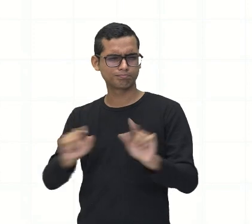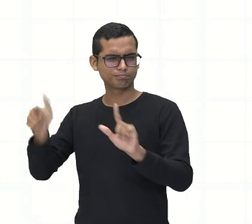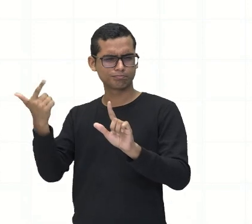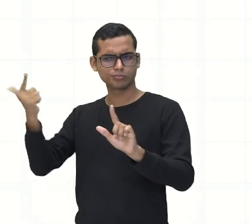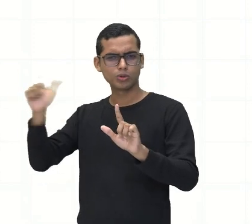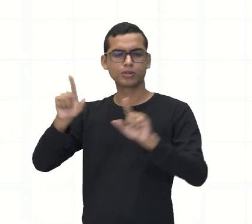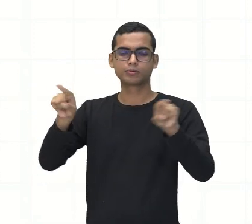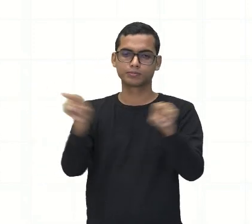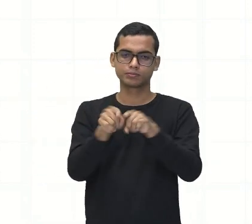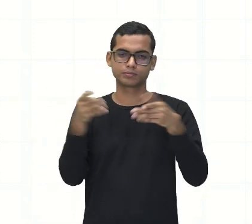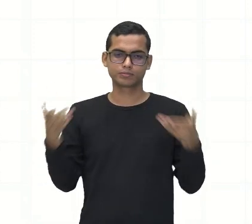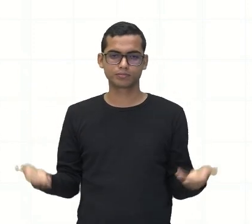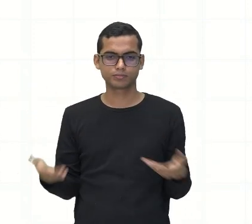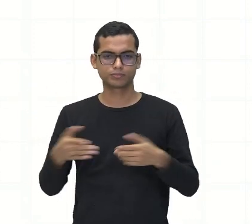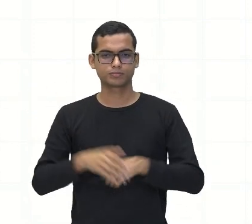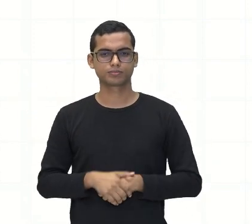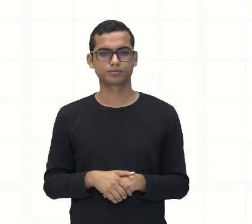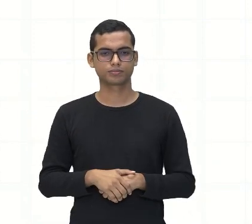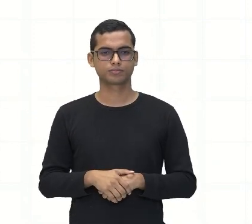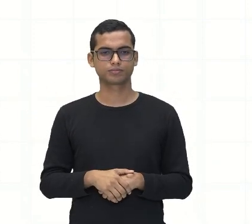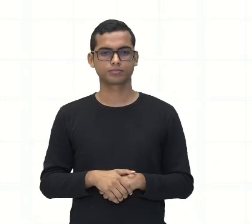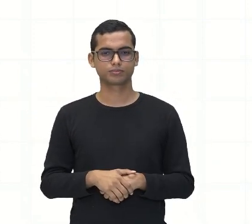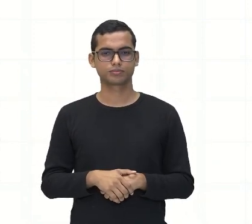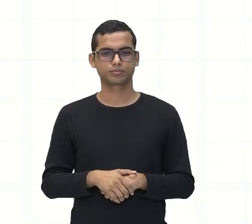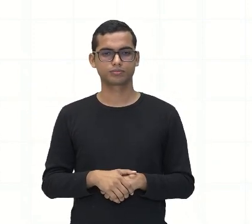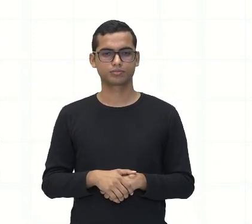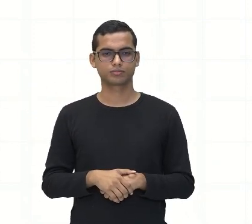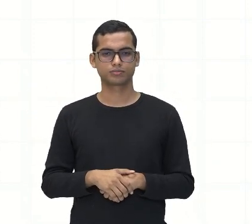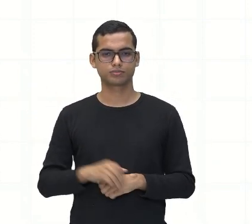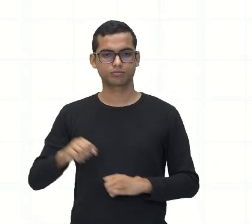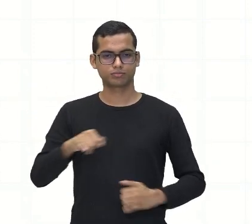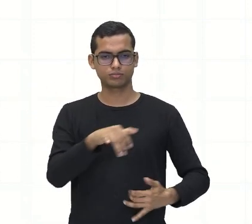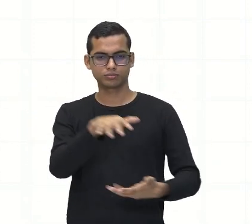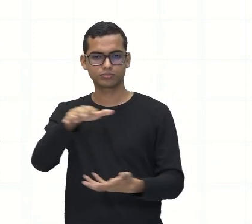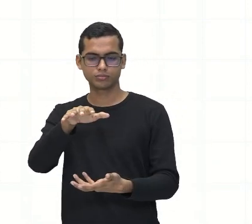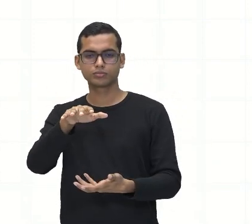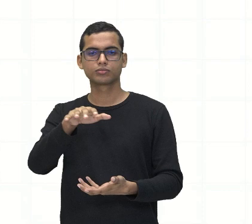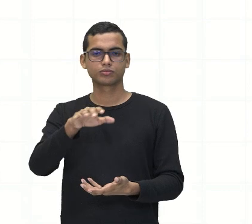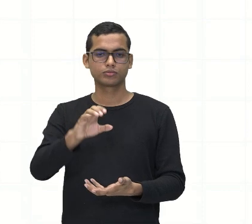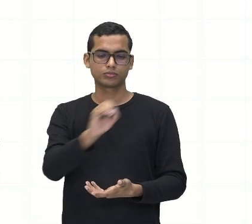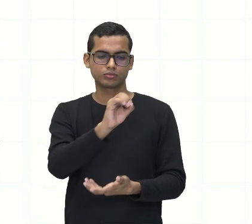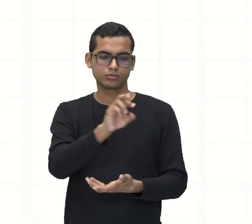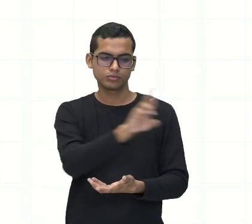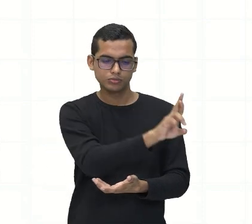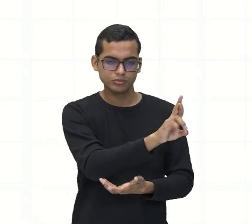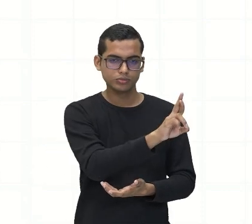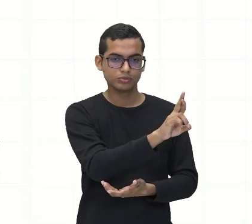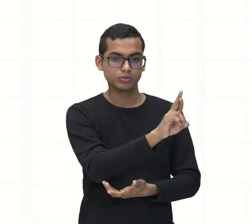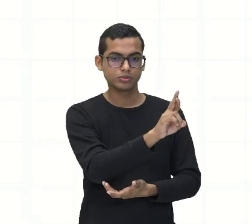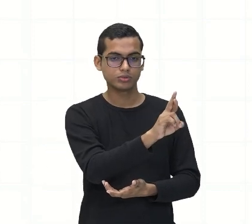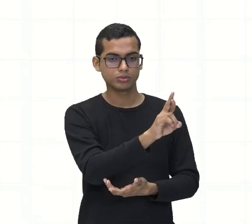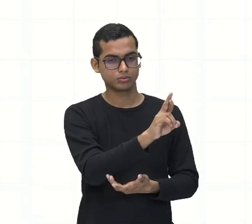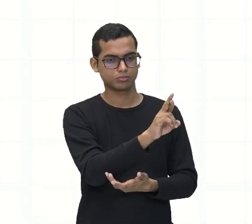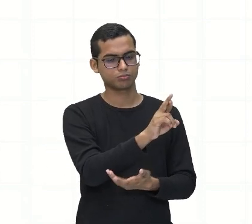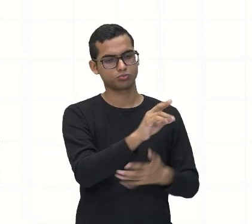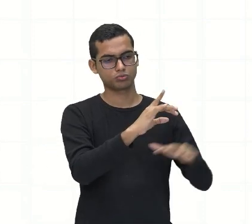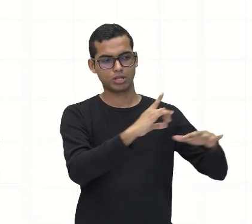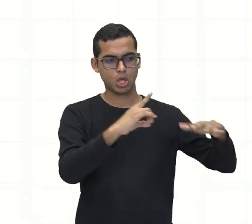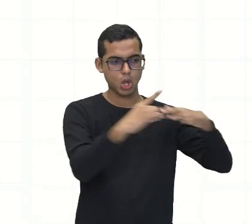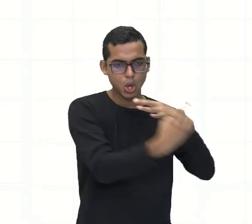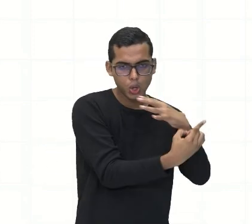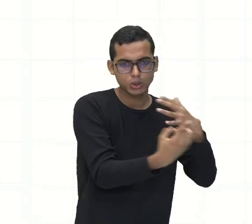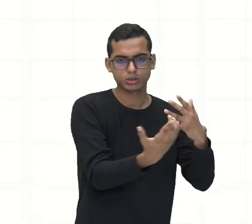outro lado, ele fala o seguinte, que nas religiões orientais, Deus, ou